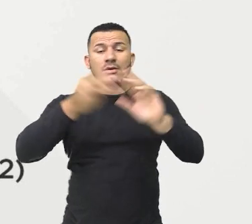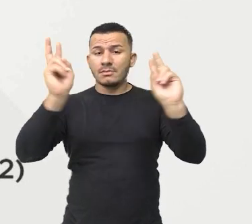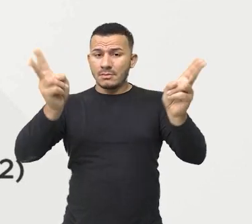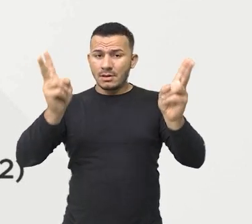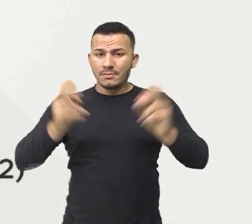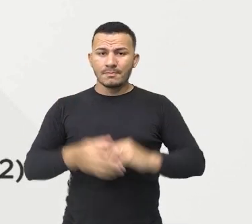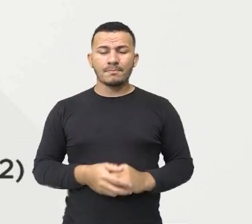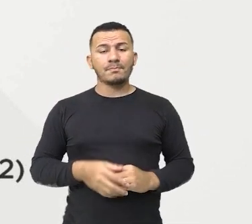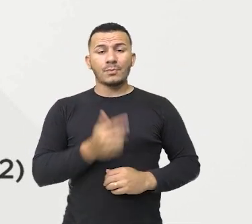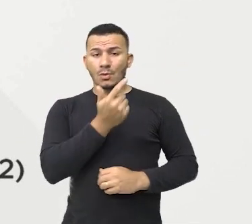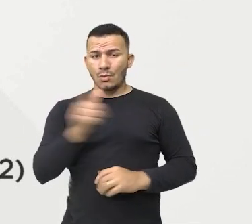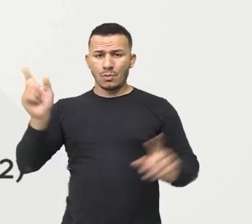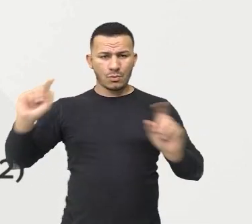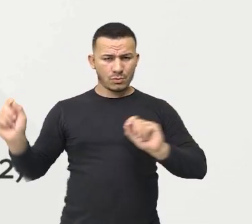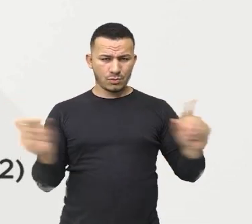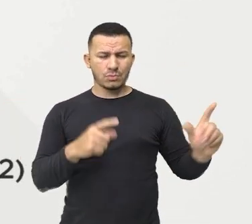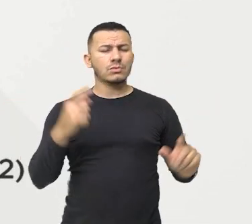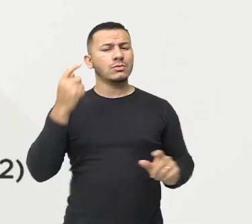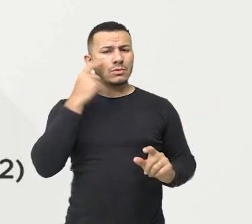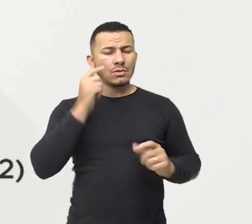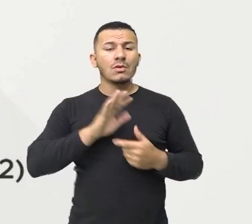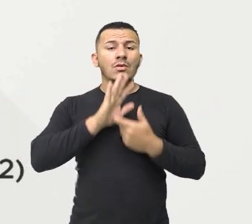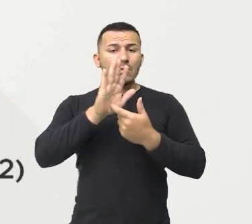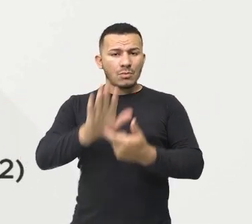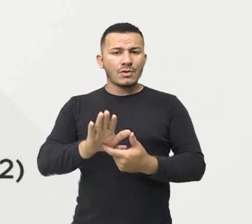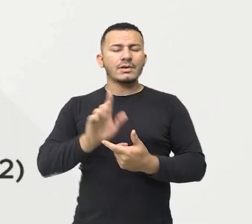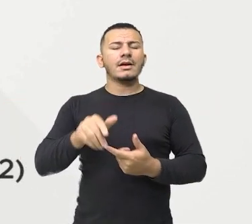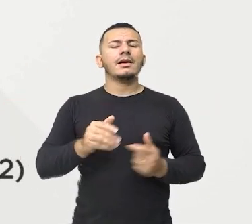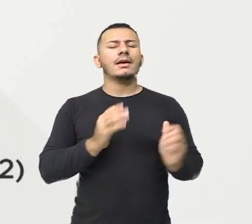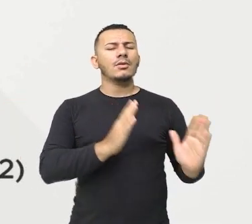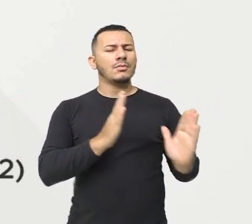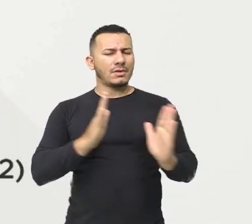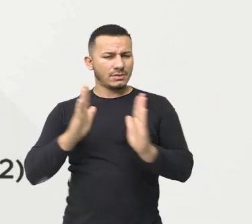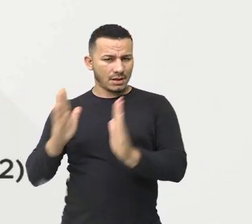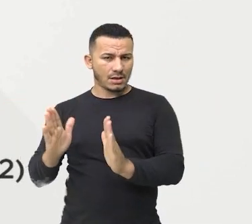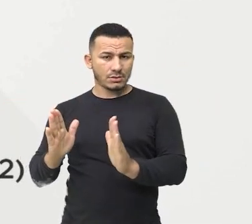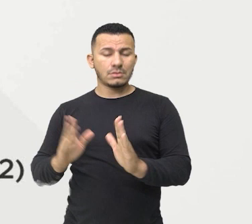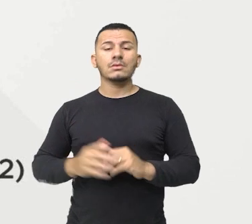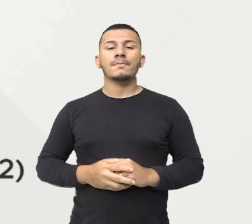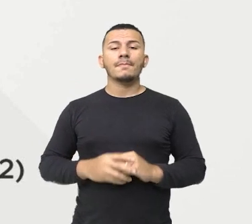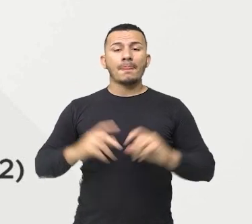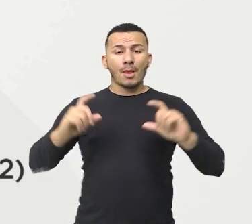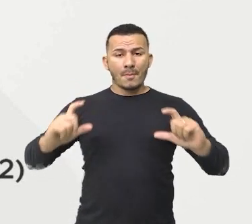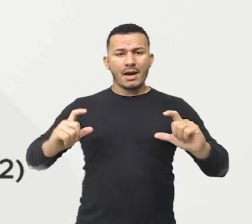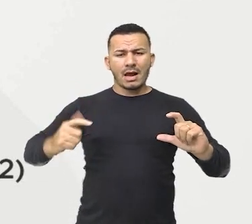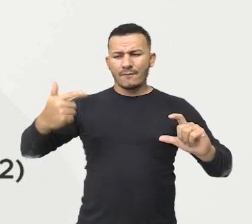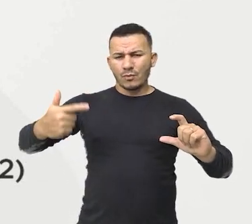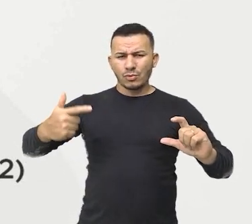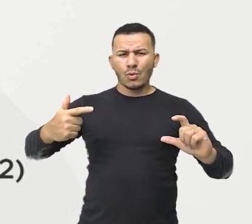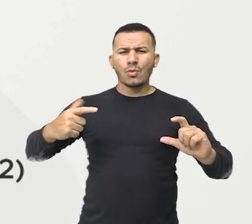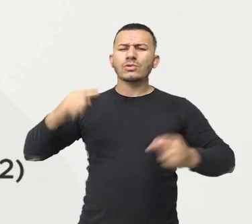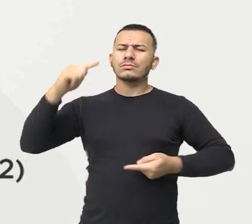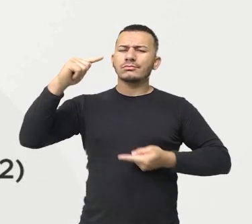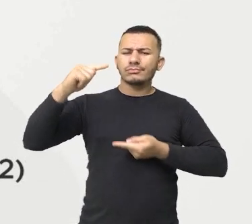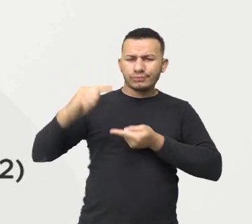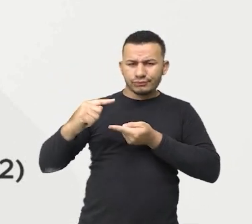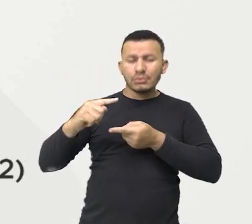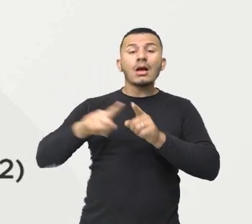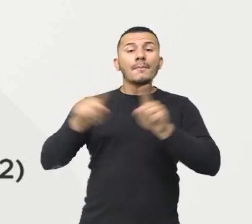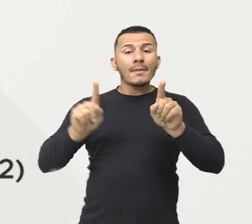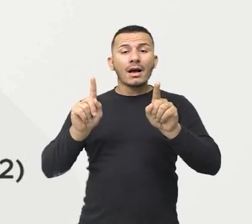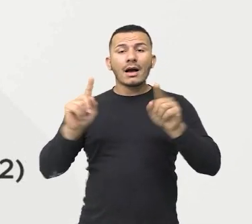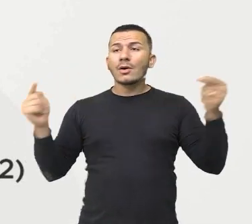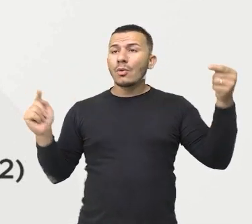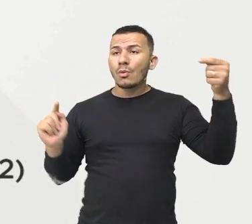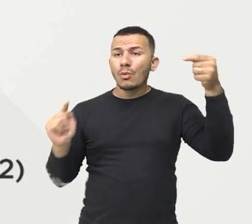próxima tela, a gente tem justamente esse processo de mostrar para vocês que nesse parágrafo, mesmo sendo mais curto e falando sobre o mesmo tema,